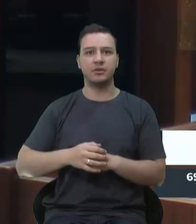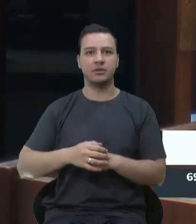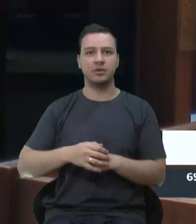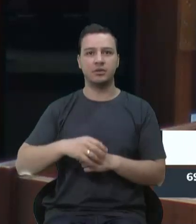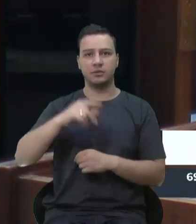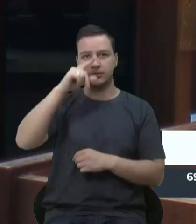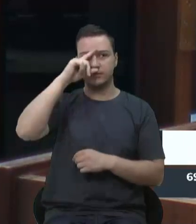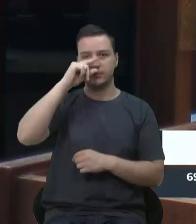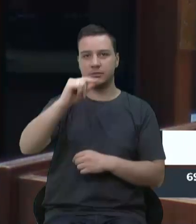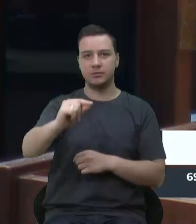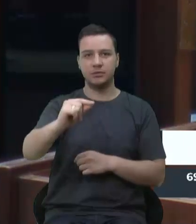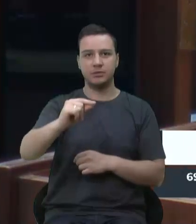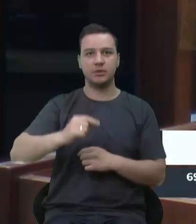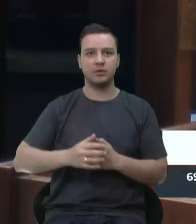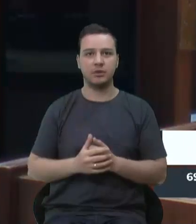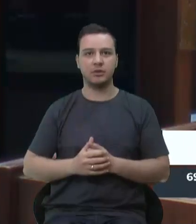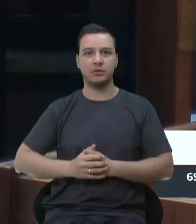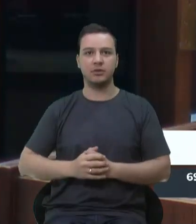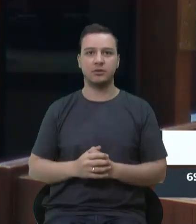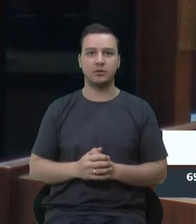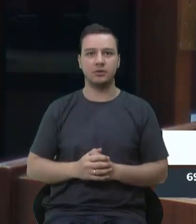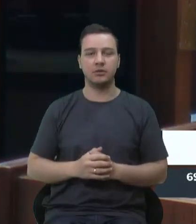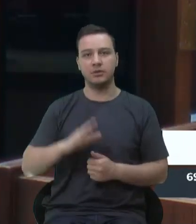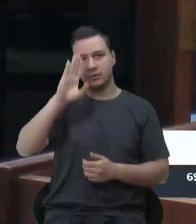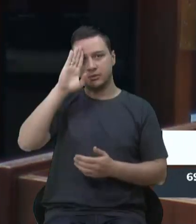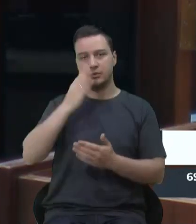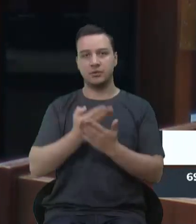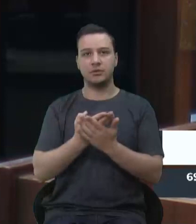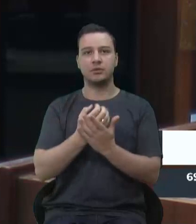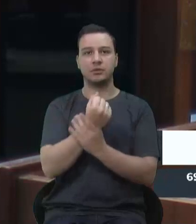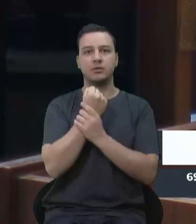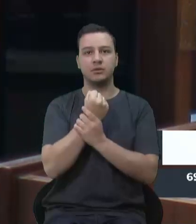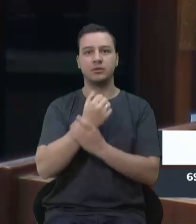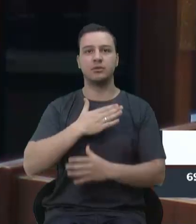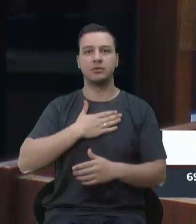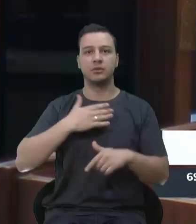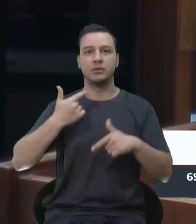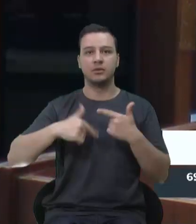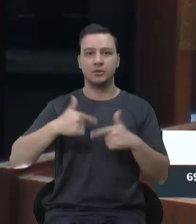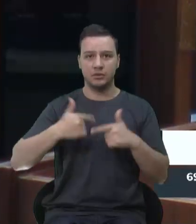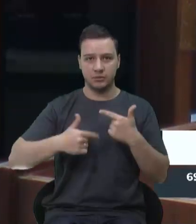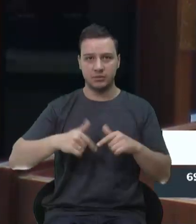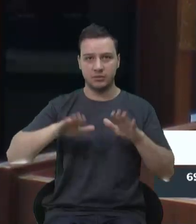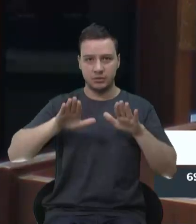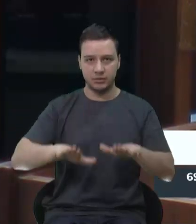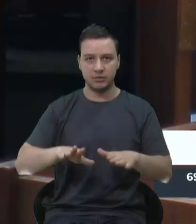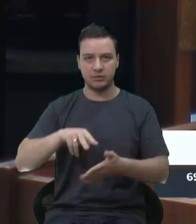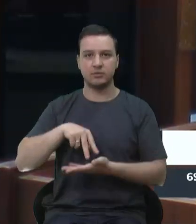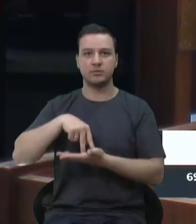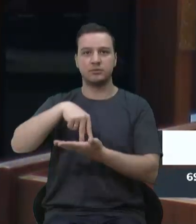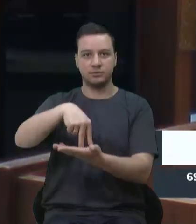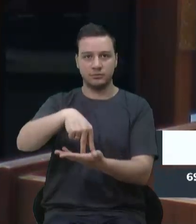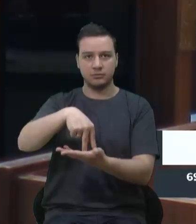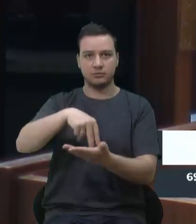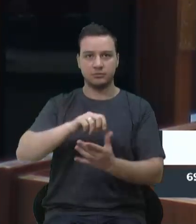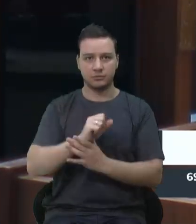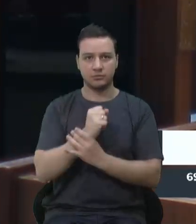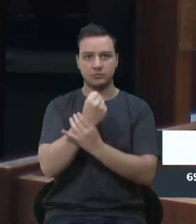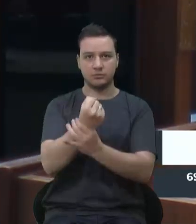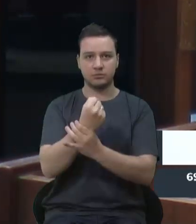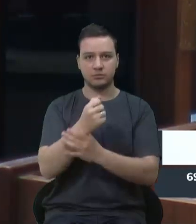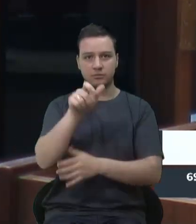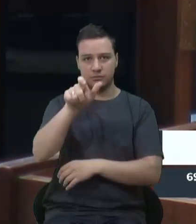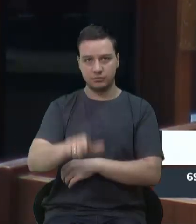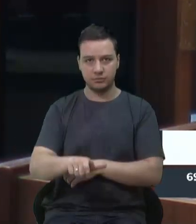a quem eu agradeço a confiança no meu trabalho para estar aqui ocupando essa tribuna na condição de seu defensor.